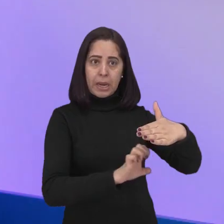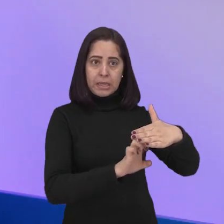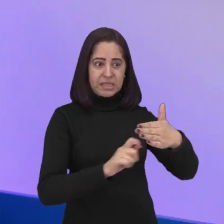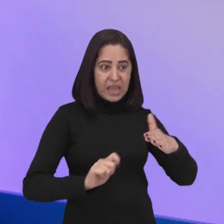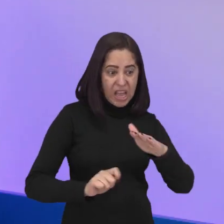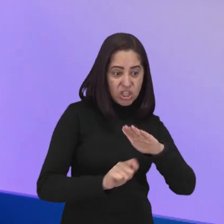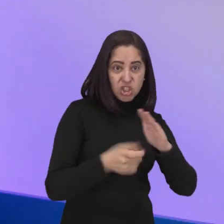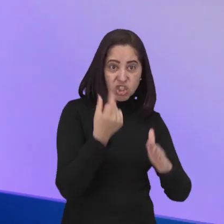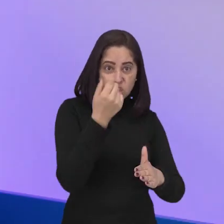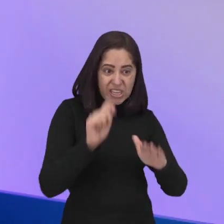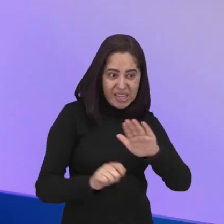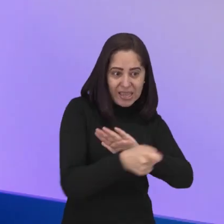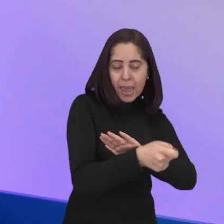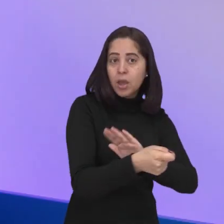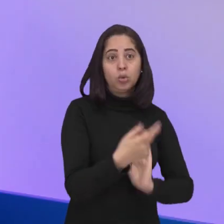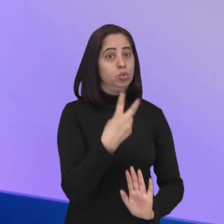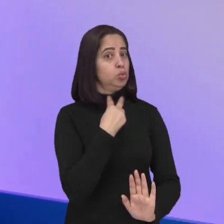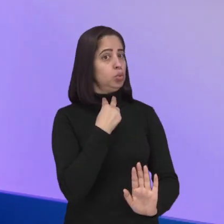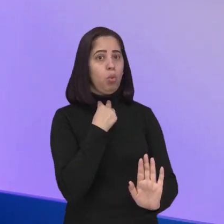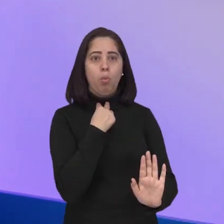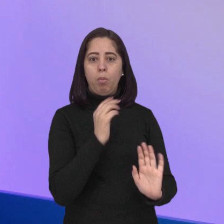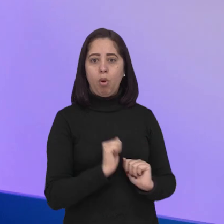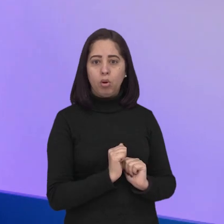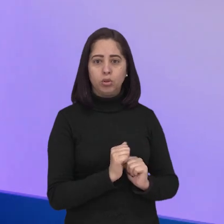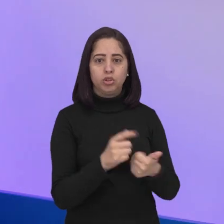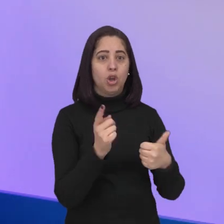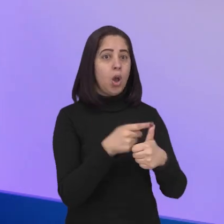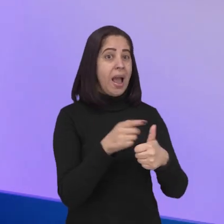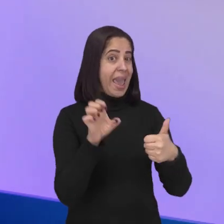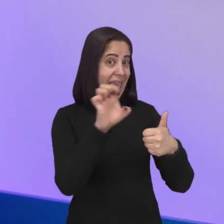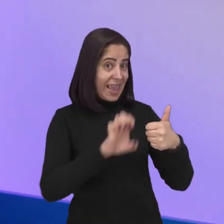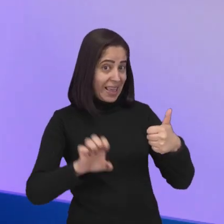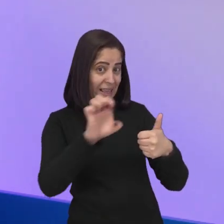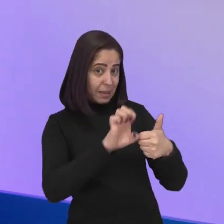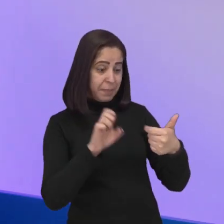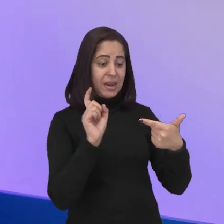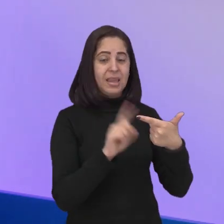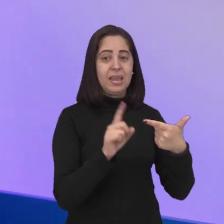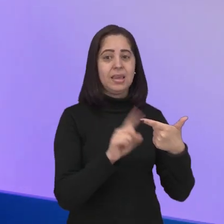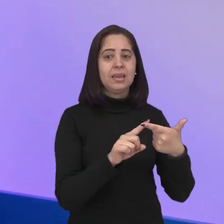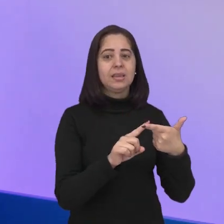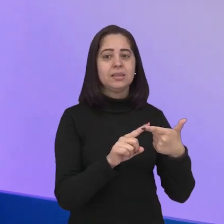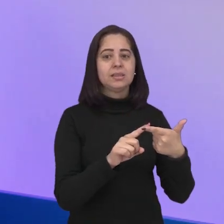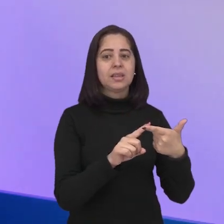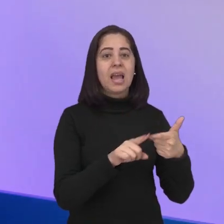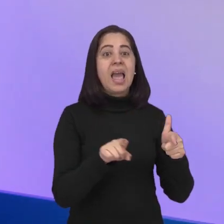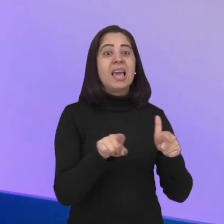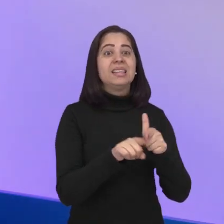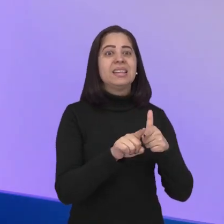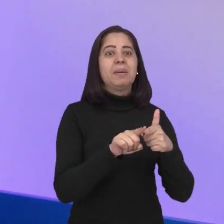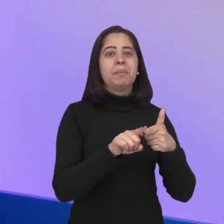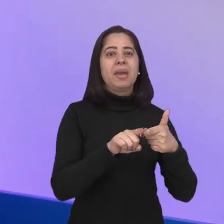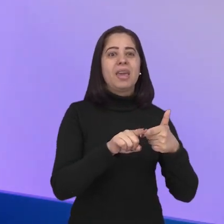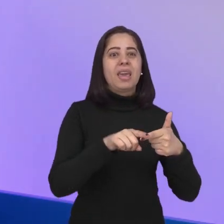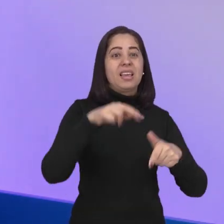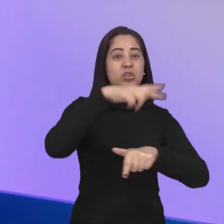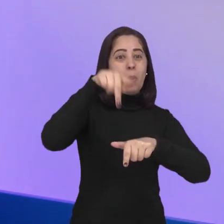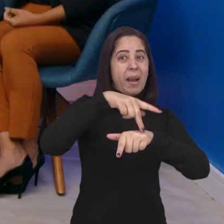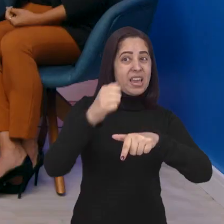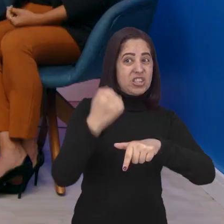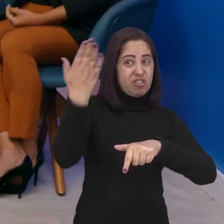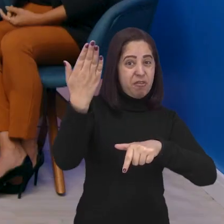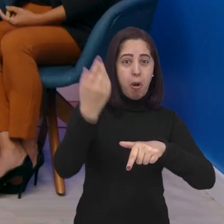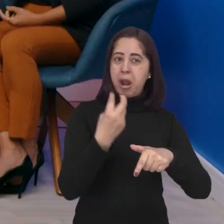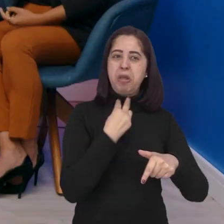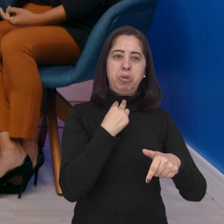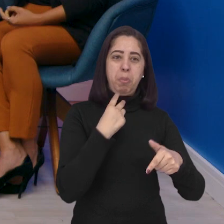As fontes vedadas, proibidas, é dinheiro de empresa e dinheiro de órgão estrangeiro. Agora a pessoa